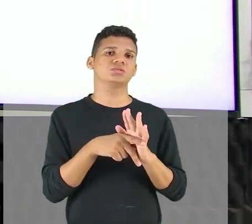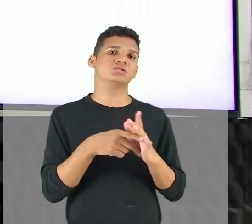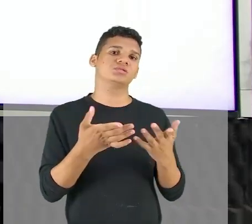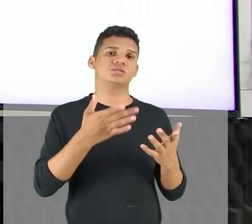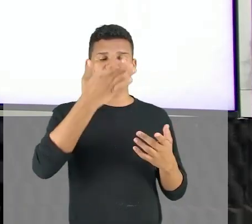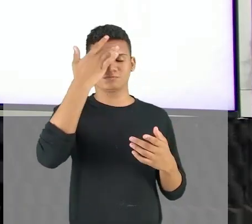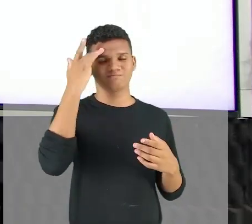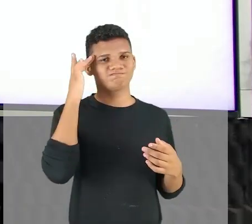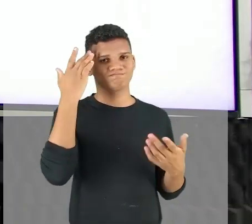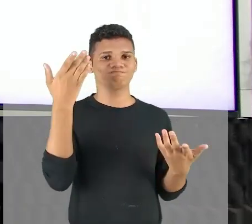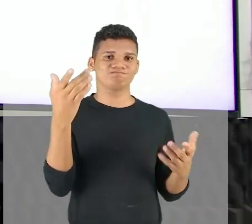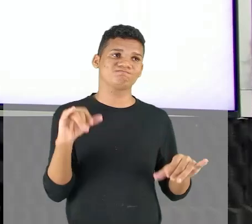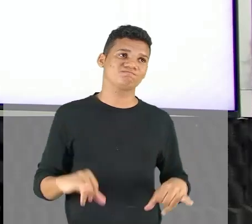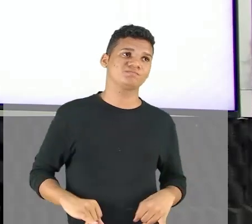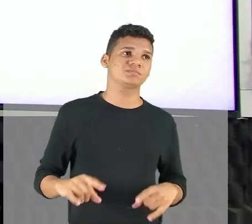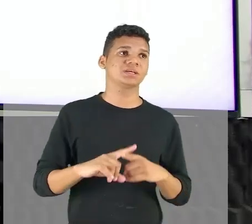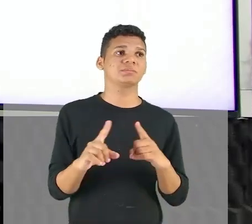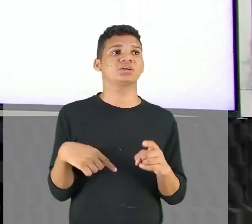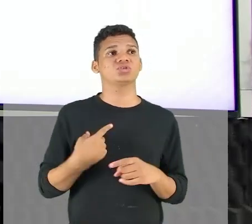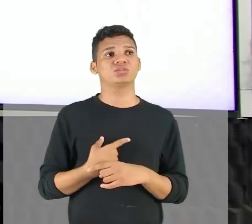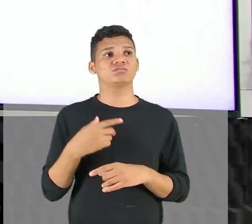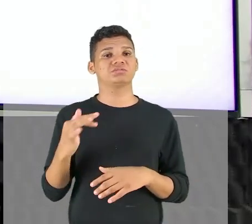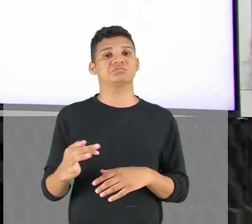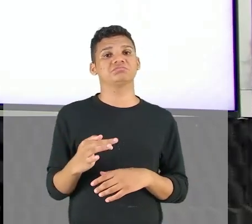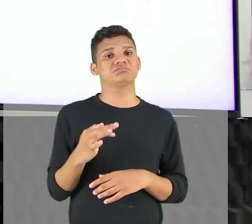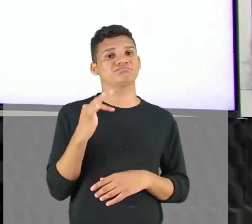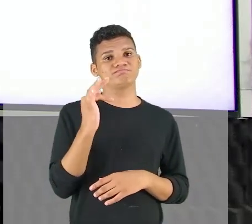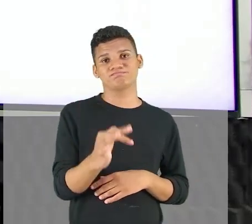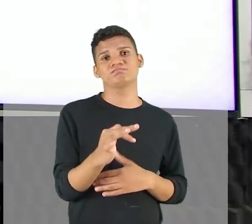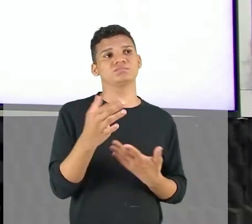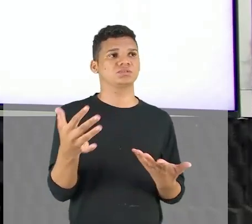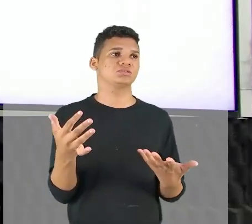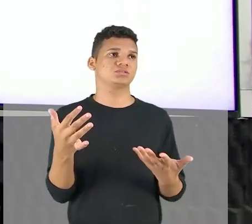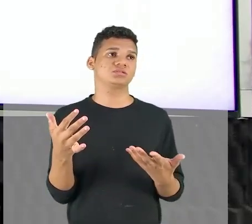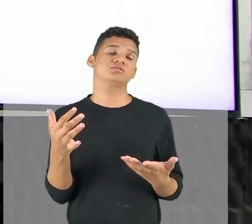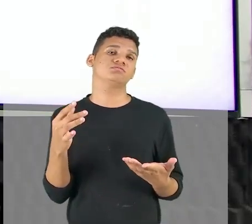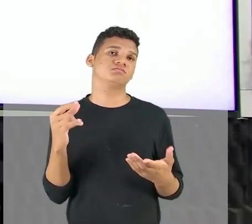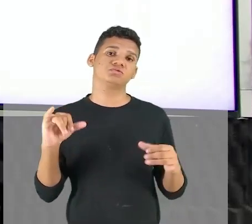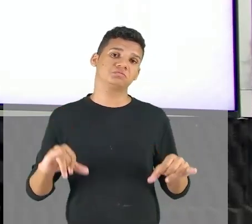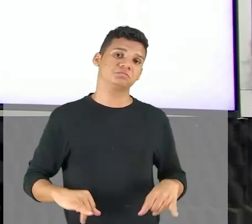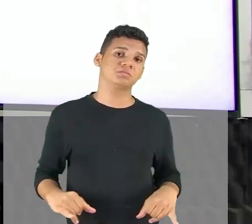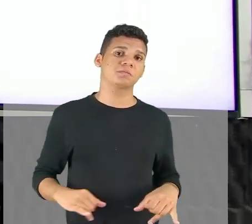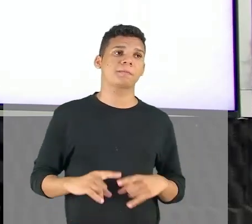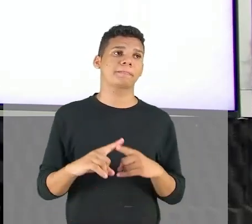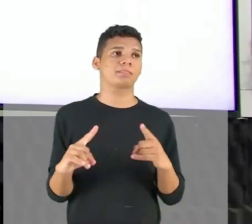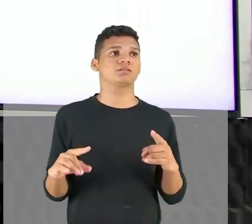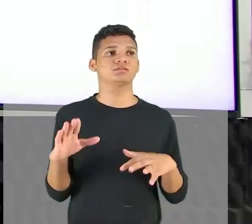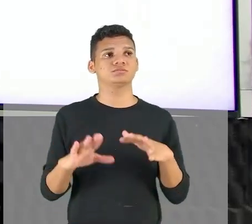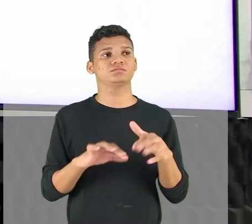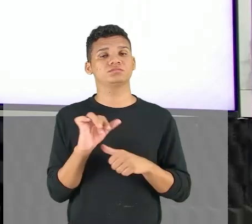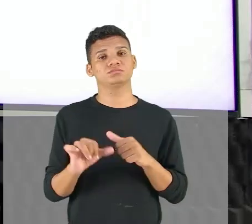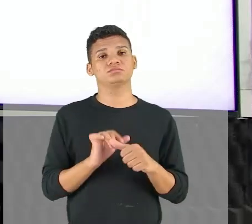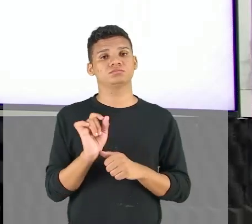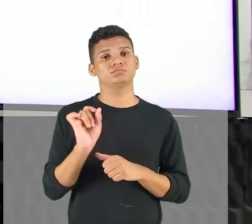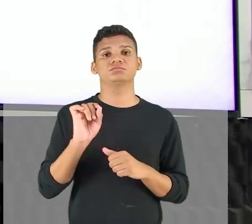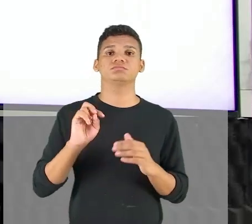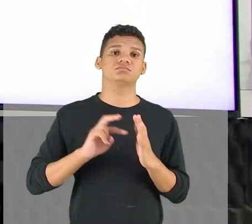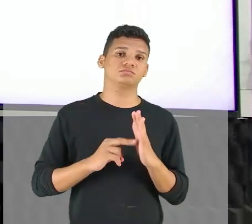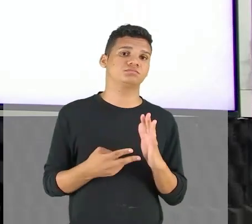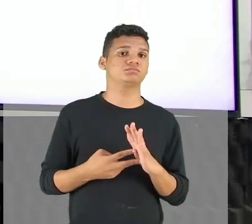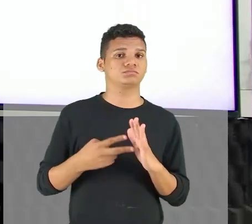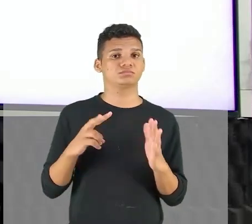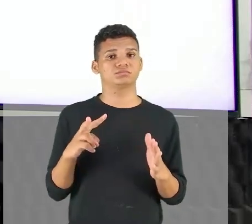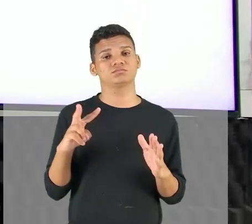porém a gente não está condenado ao abismo. É possível que a gente consiga novamente fazer uma transvaloração desses valores, né?